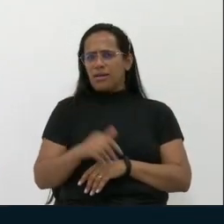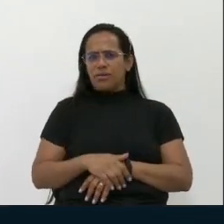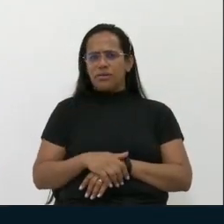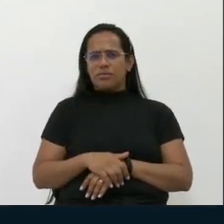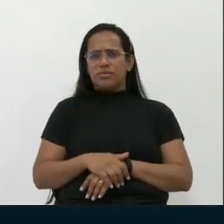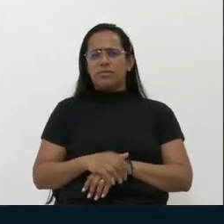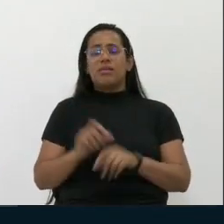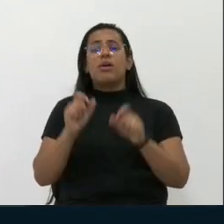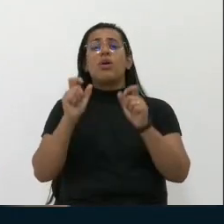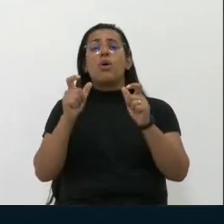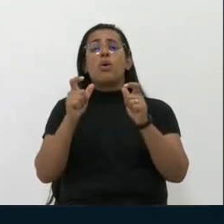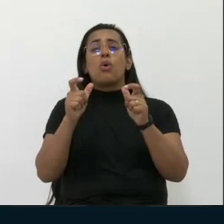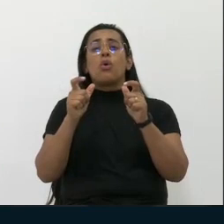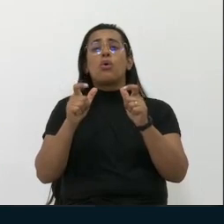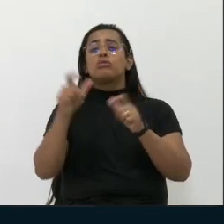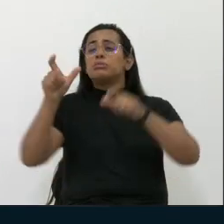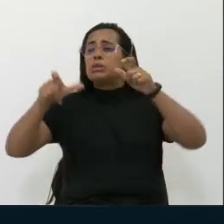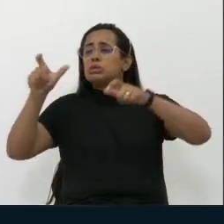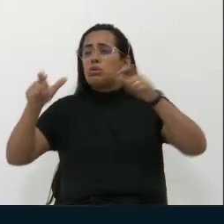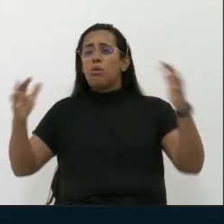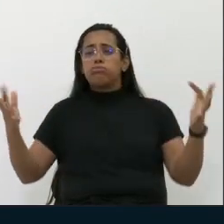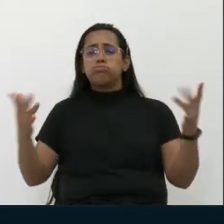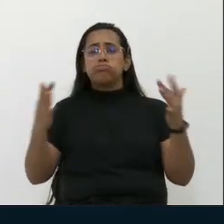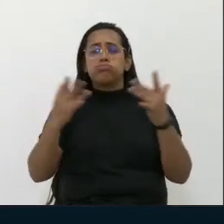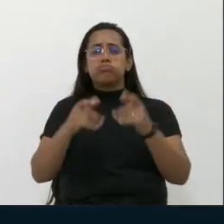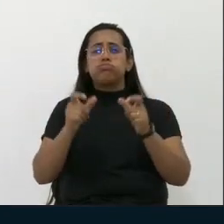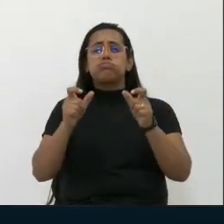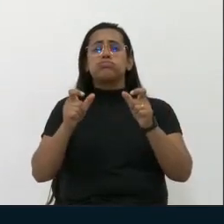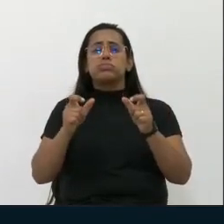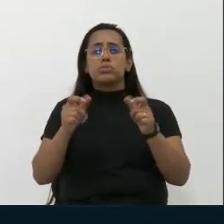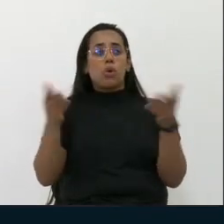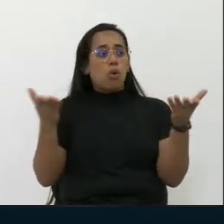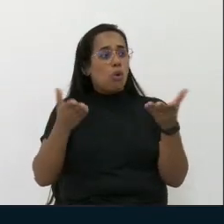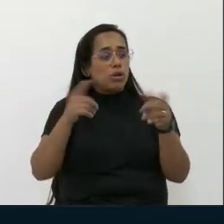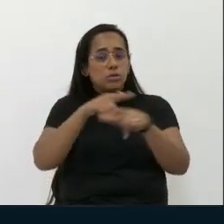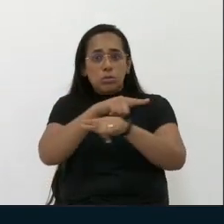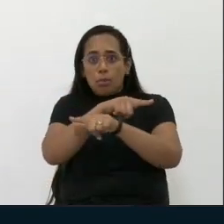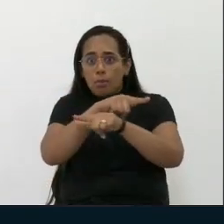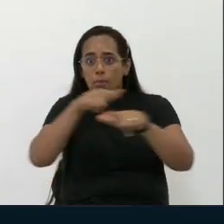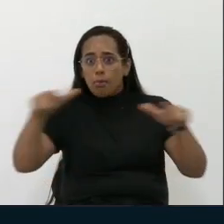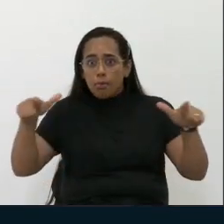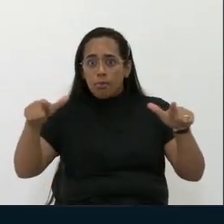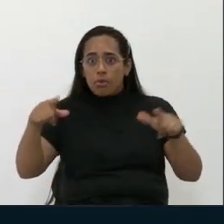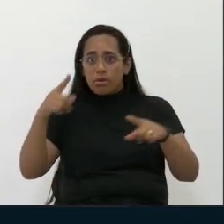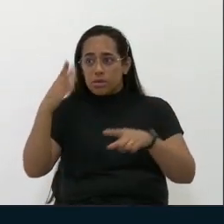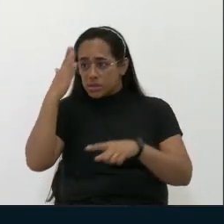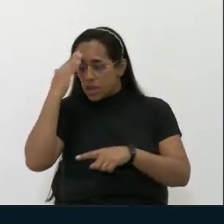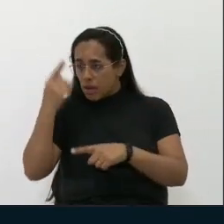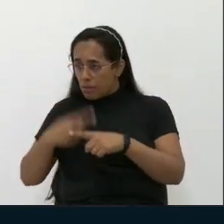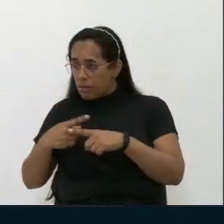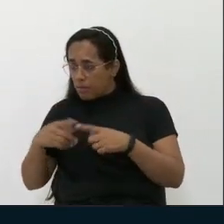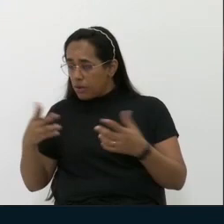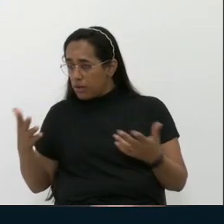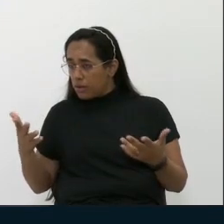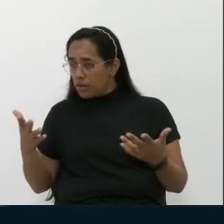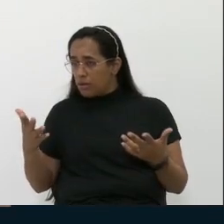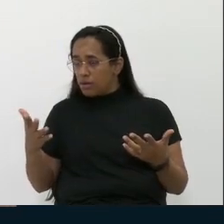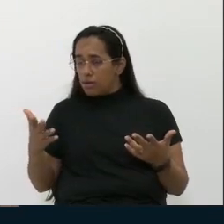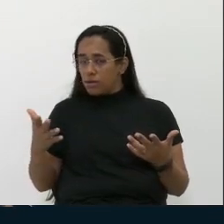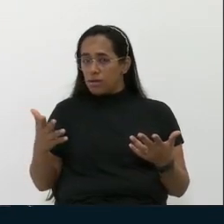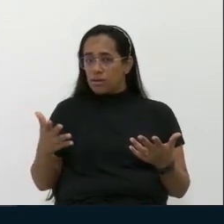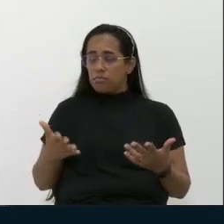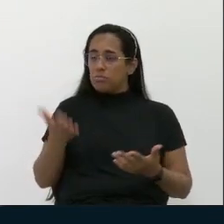au, au, au aí? Cadê? Não tem ninguém. Hoje a galeria tá vazia. Sabe por quê, vereador? Sabe por quê? Porque